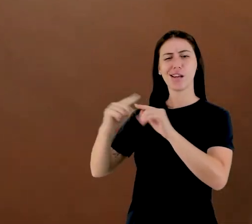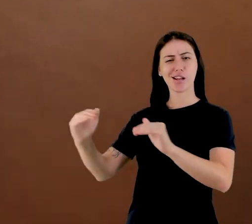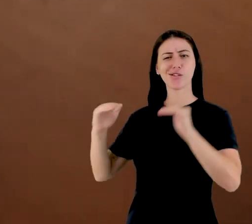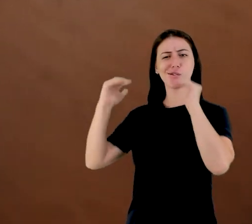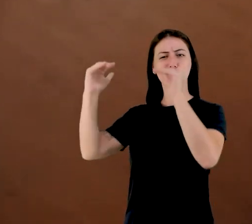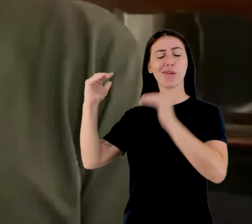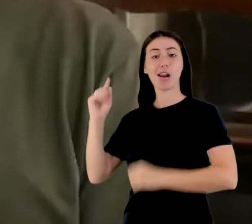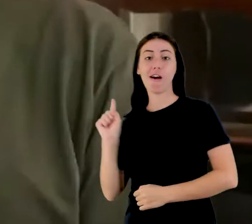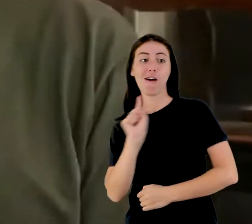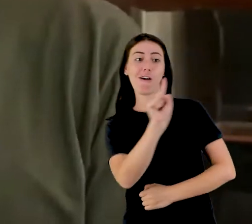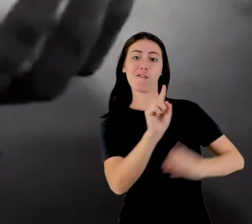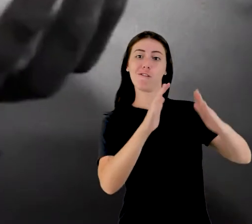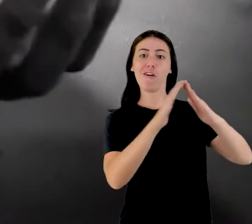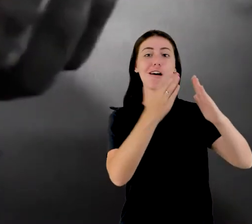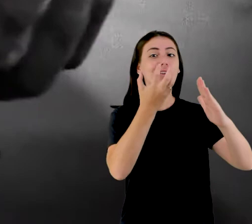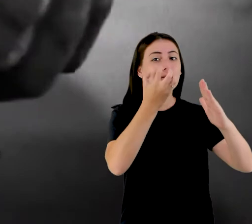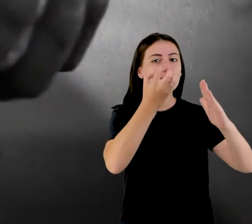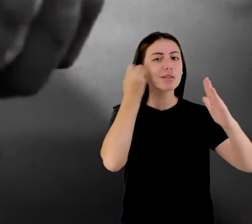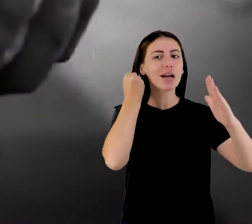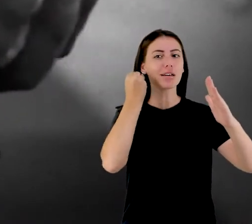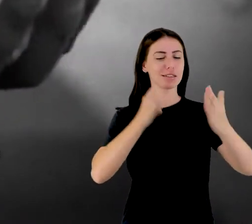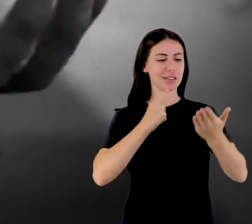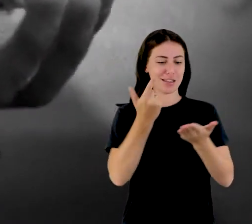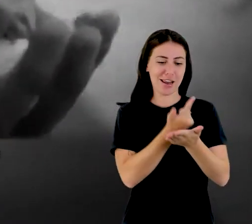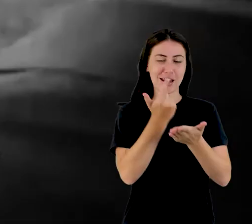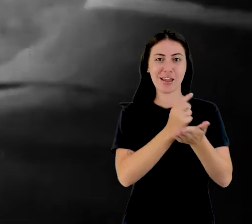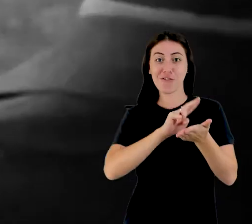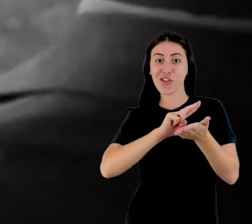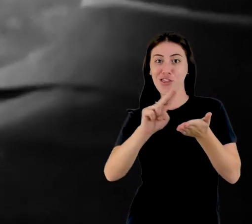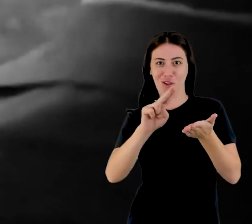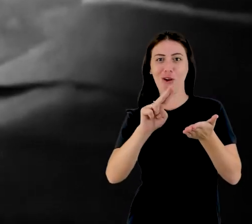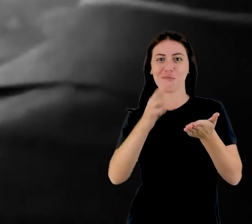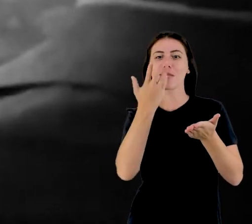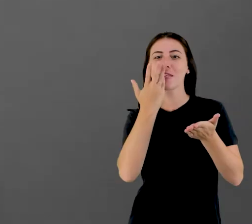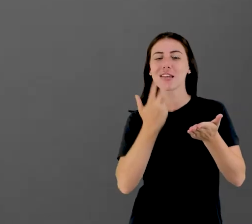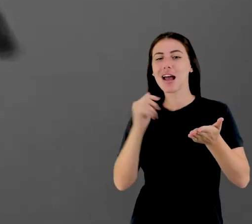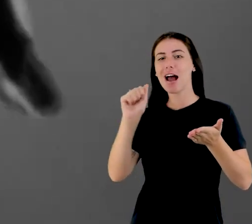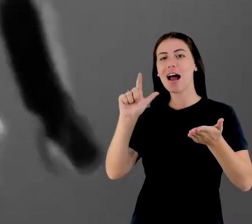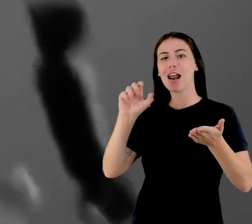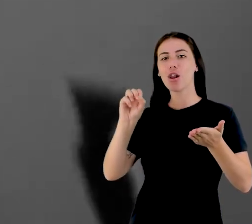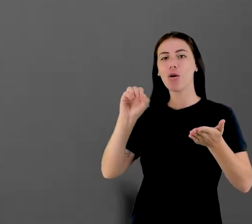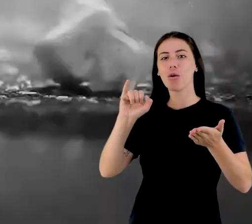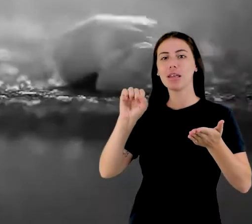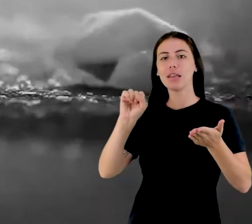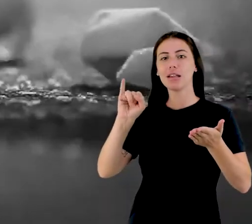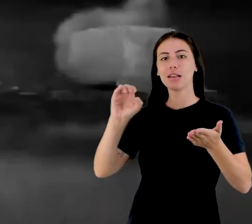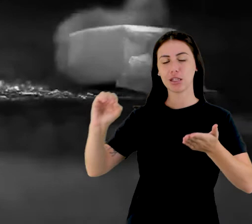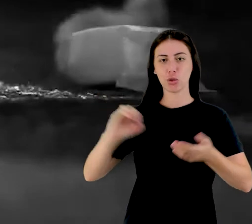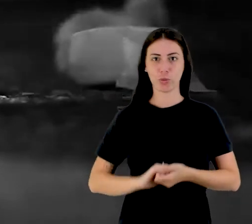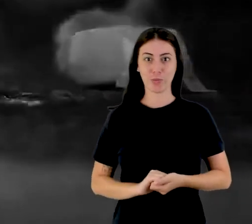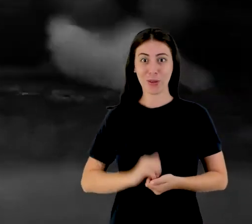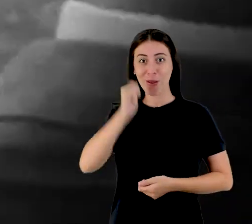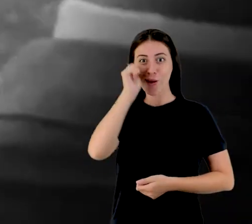menor, Aloísio da Silva. Eles vieram aqui no orfanato. Eles estavam procurando os meninos mais